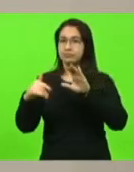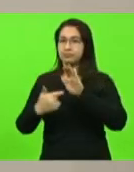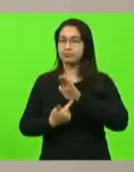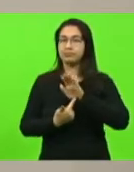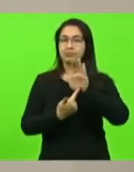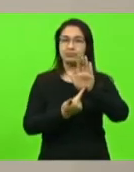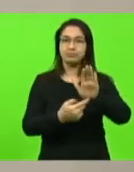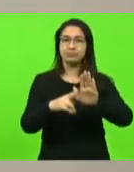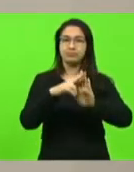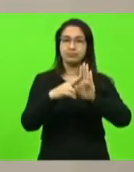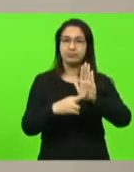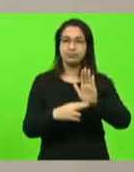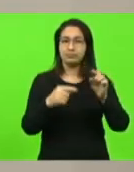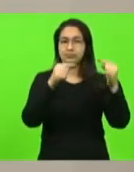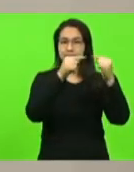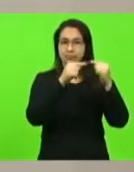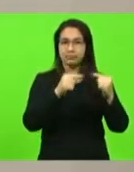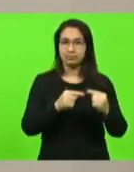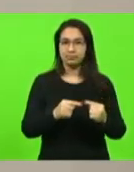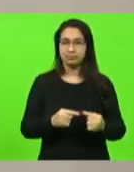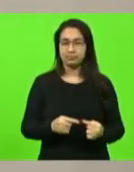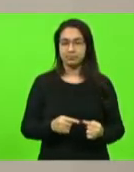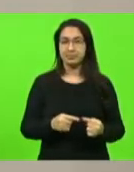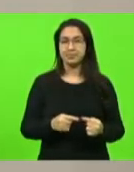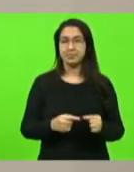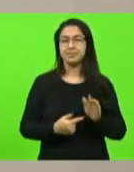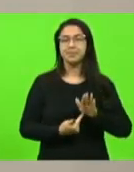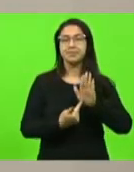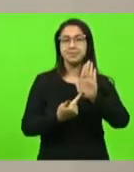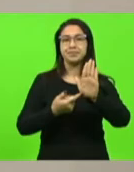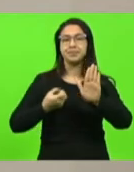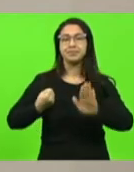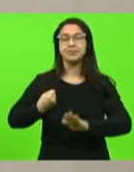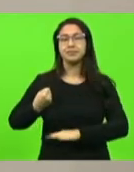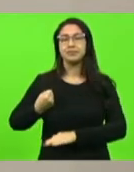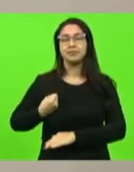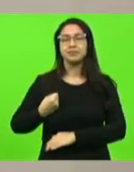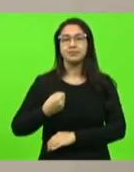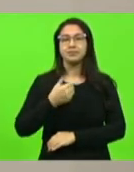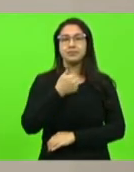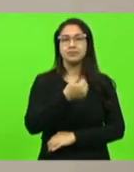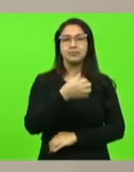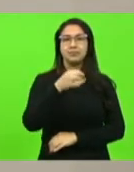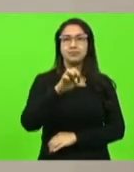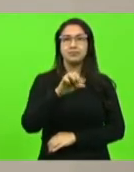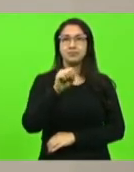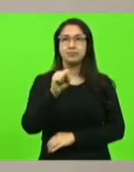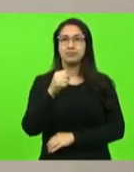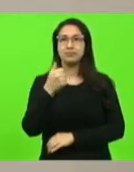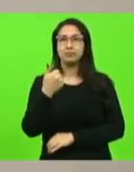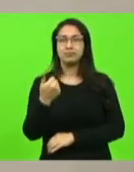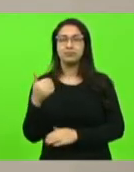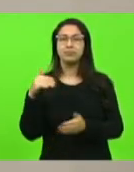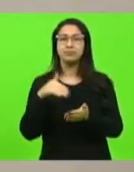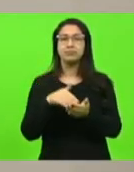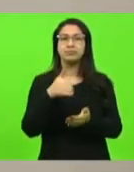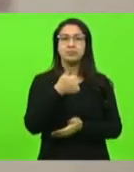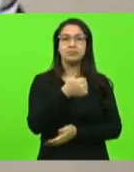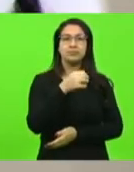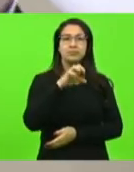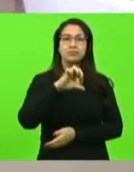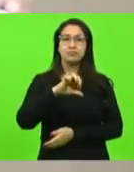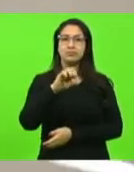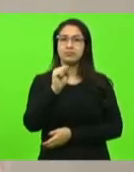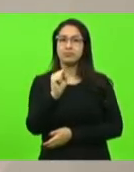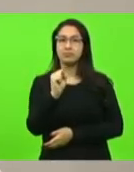conforme determina o regimento interno, as seguintes indicações. Indicações 1981 a 1988.